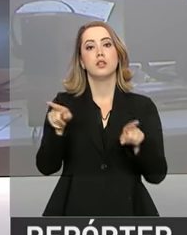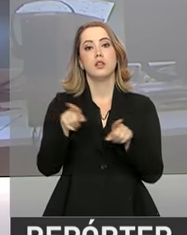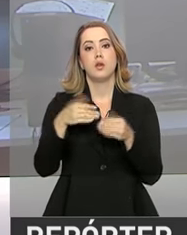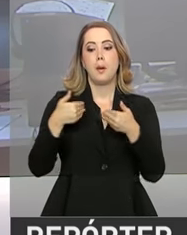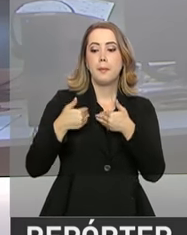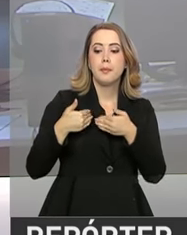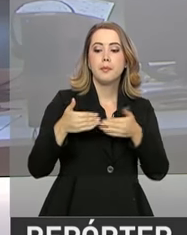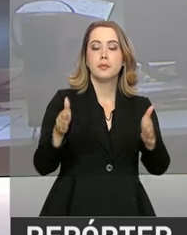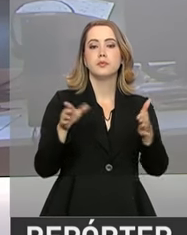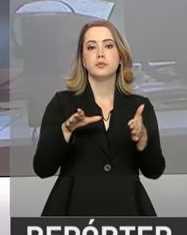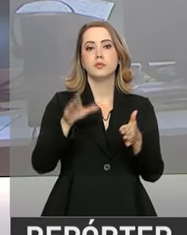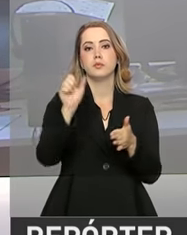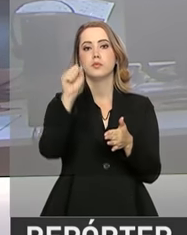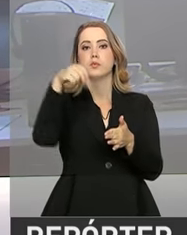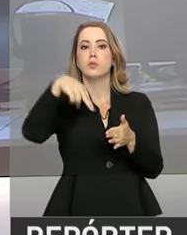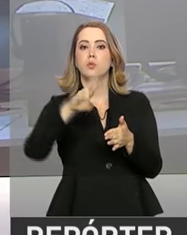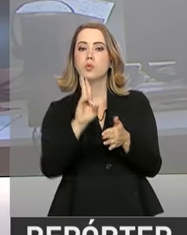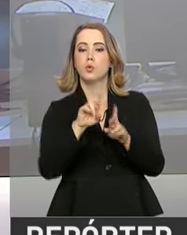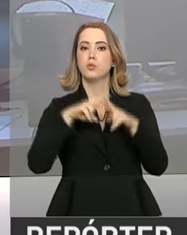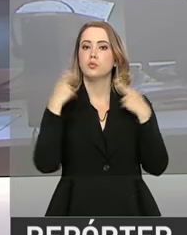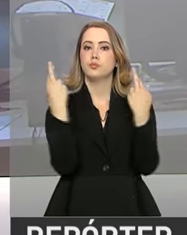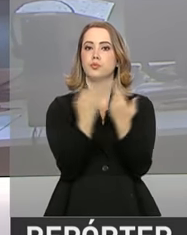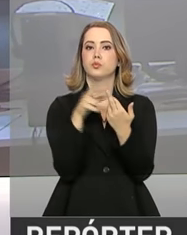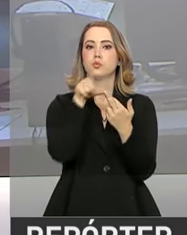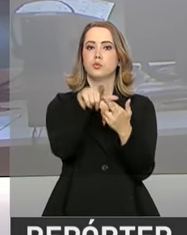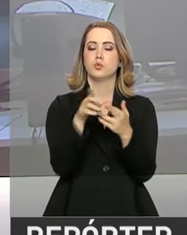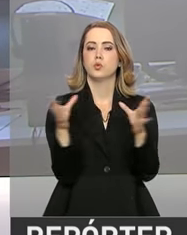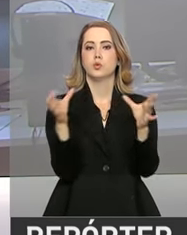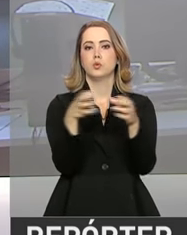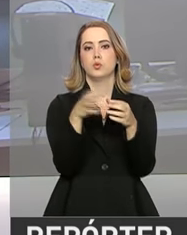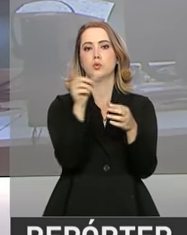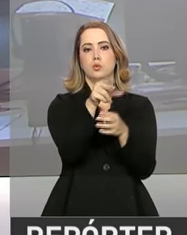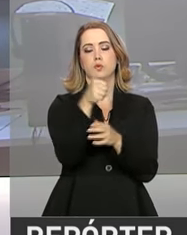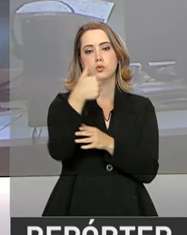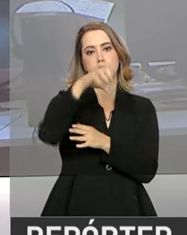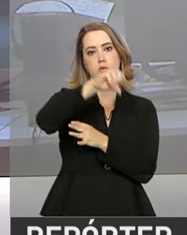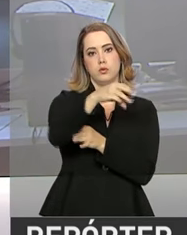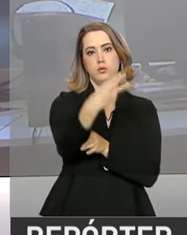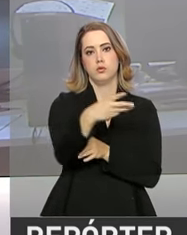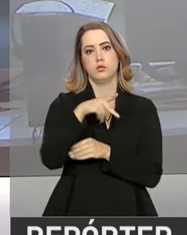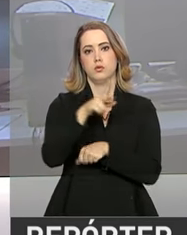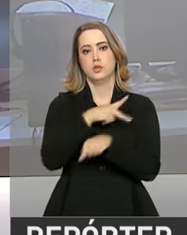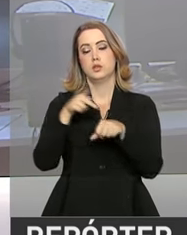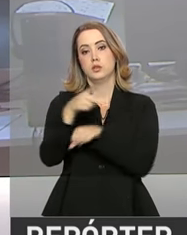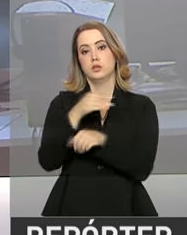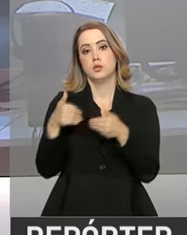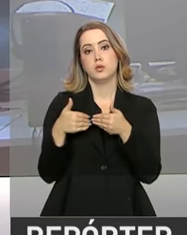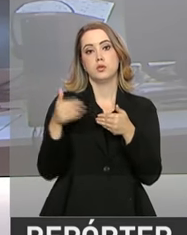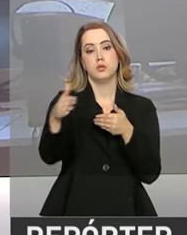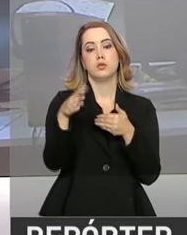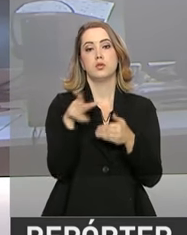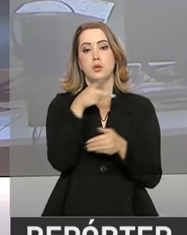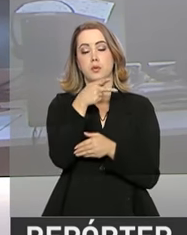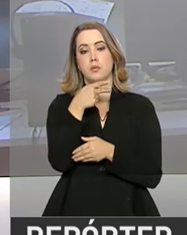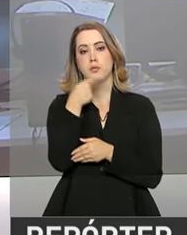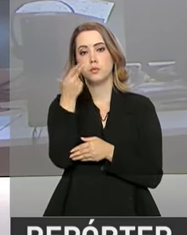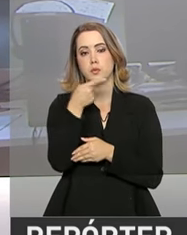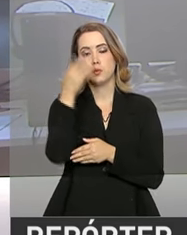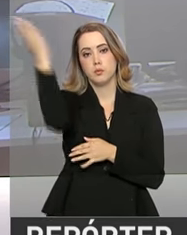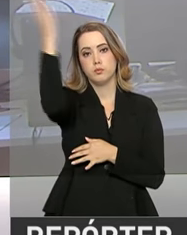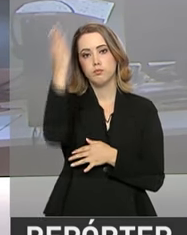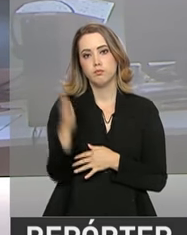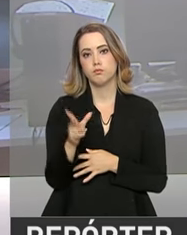assembleia geral da ONU o encontro que reúne representantes de 193 países será aberto com o discurso do Brasil